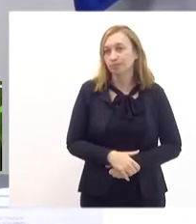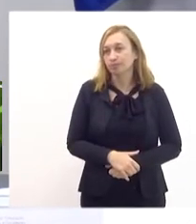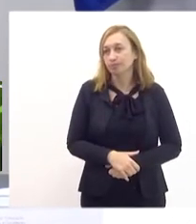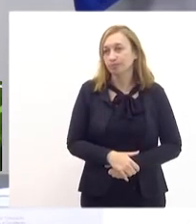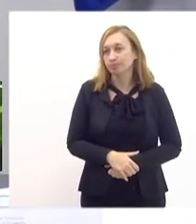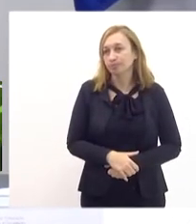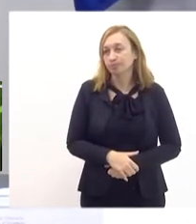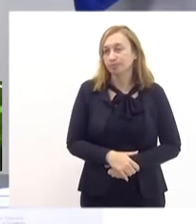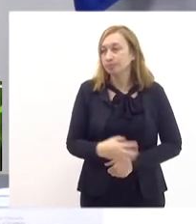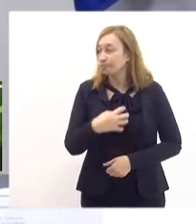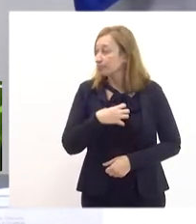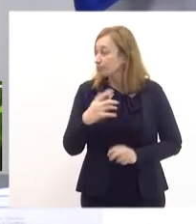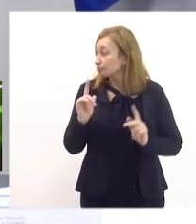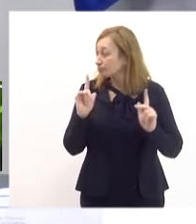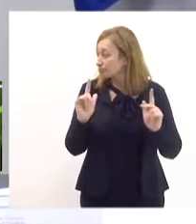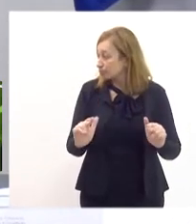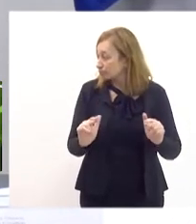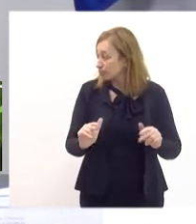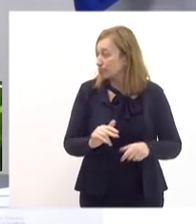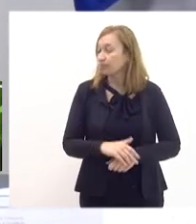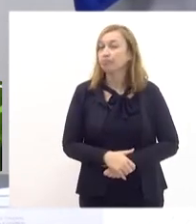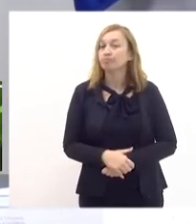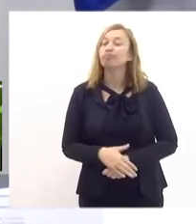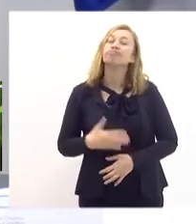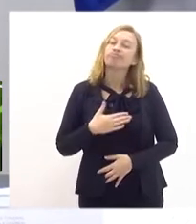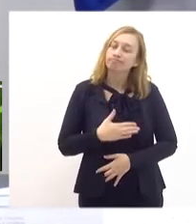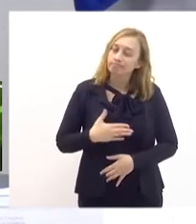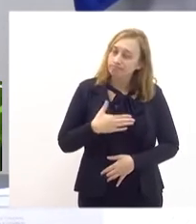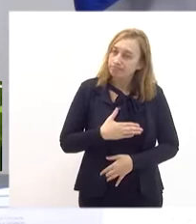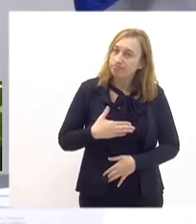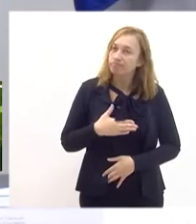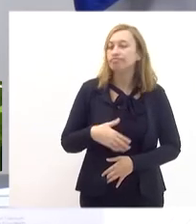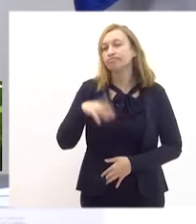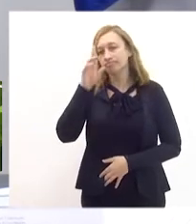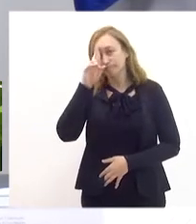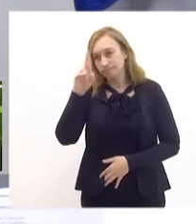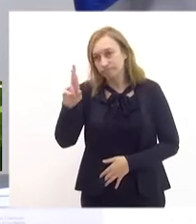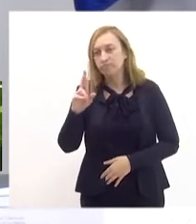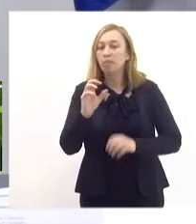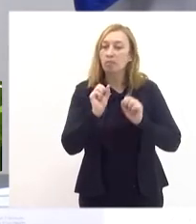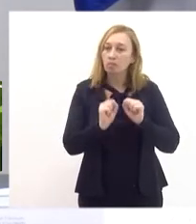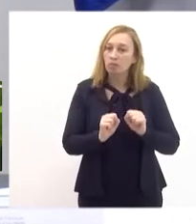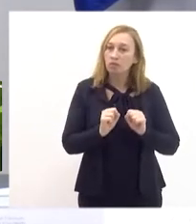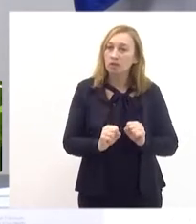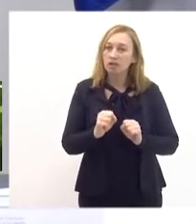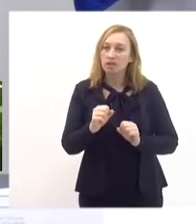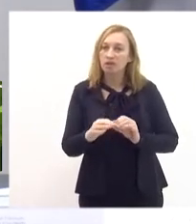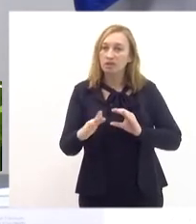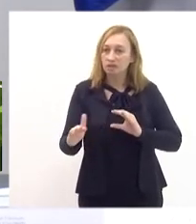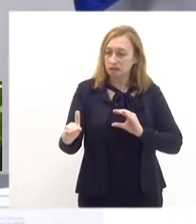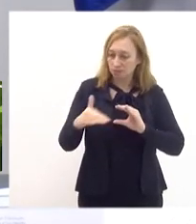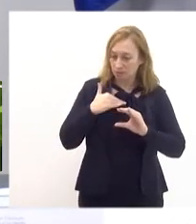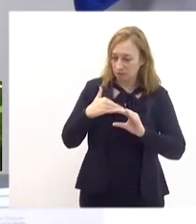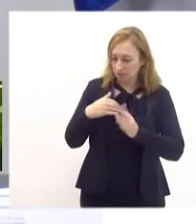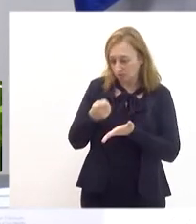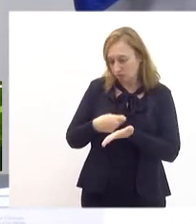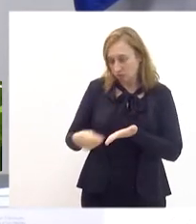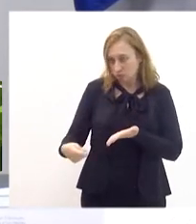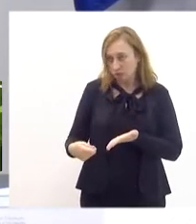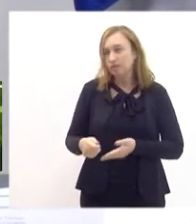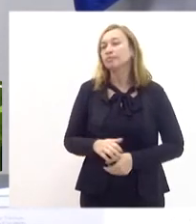aí, nesse sentido, eu gostaria que o senhor pudesse mandar aqui por escrito,